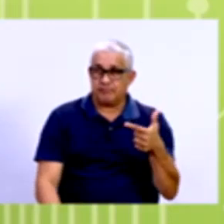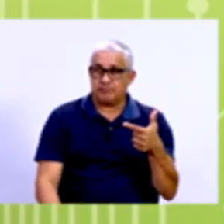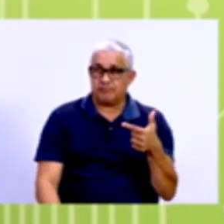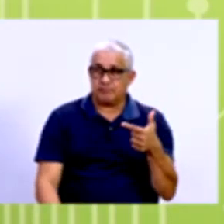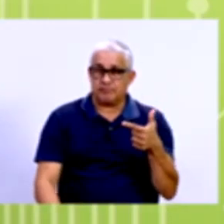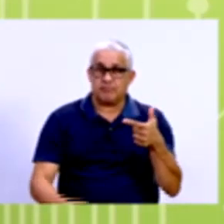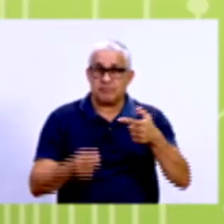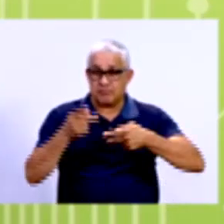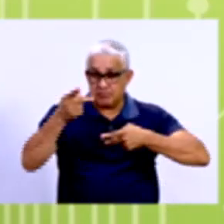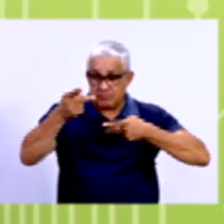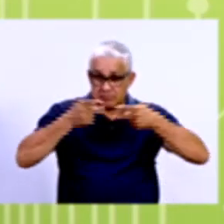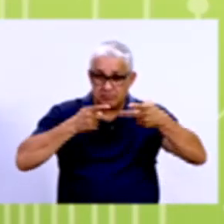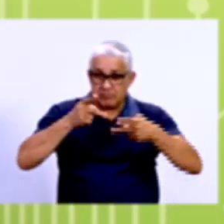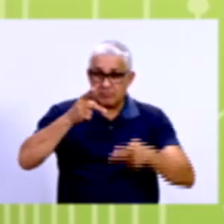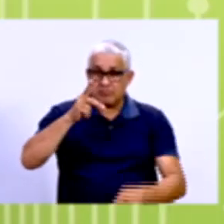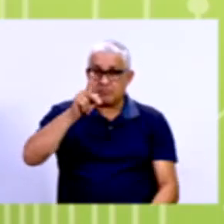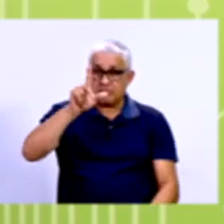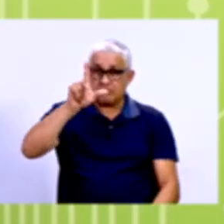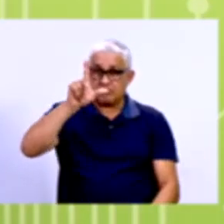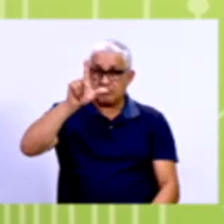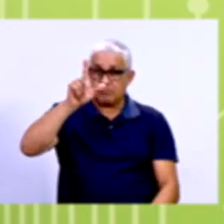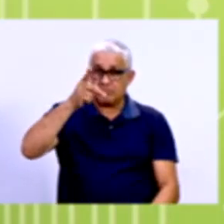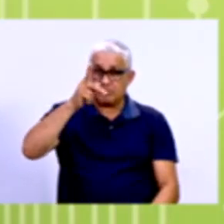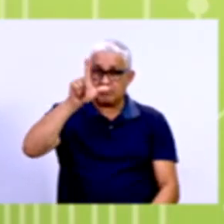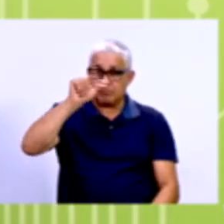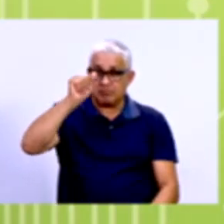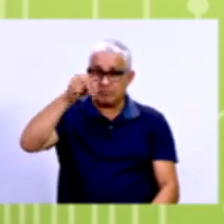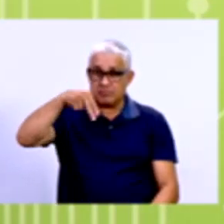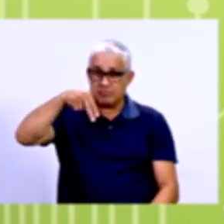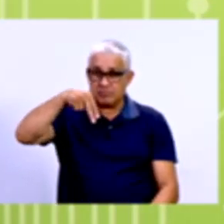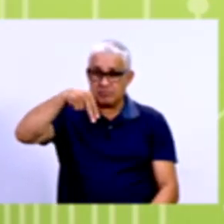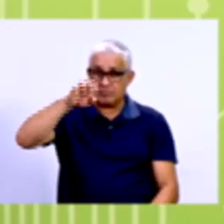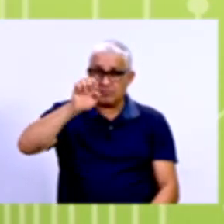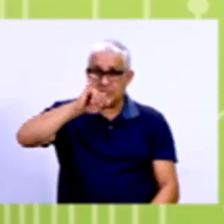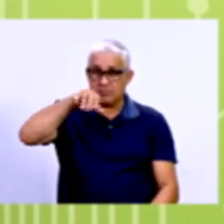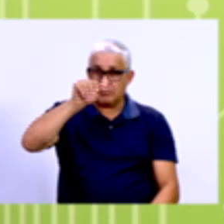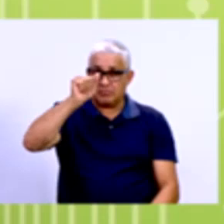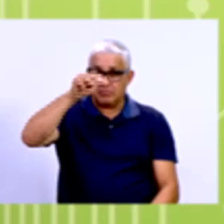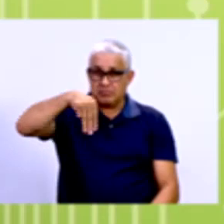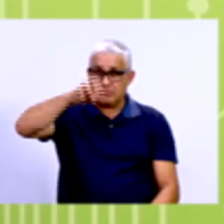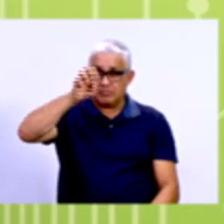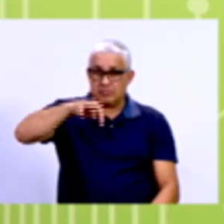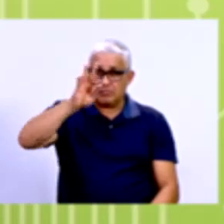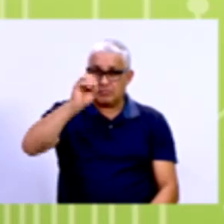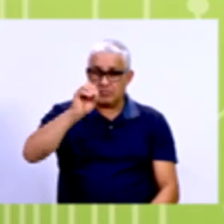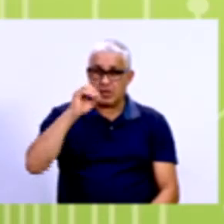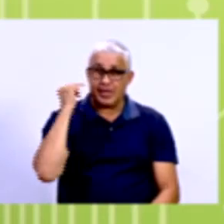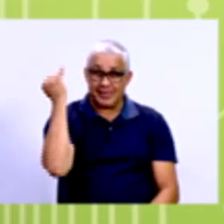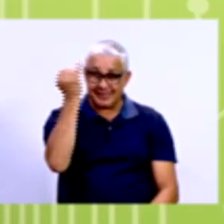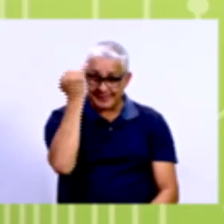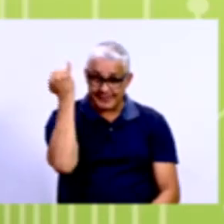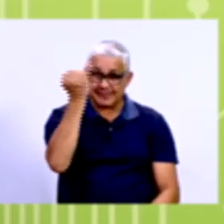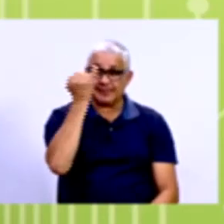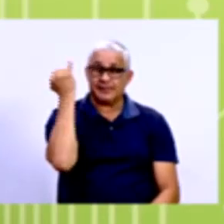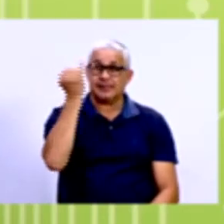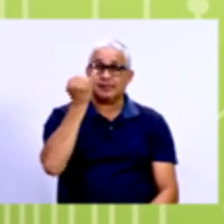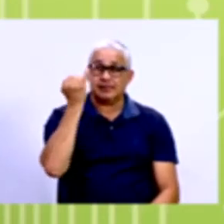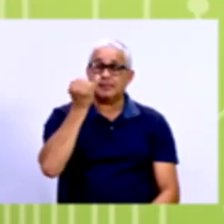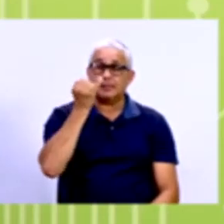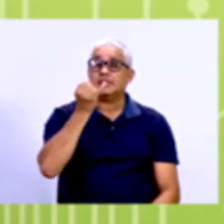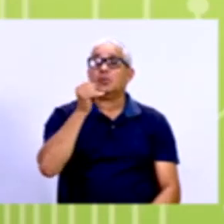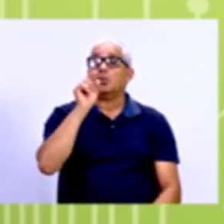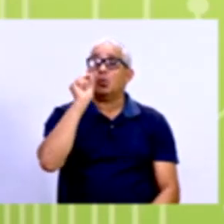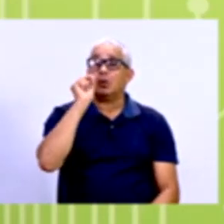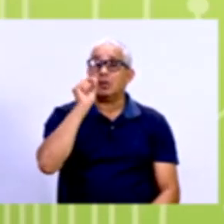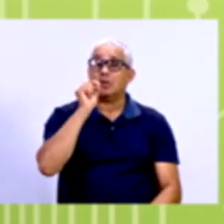um planejamento. Dentro desse planejamento, eu já falei para vocês que é muito importante quando a gente fala do